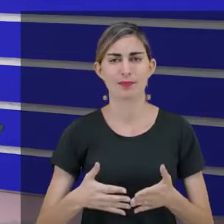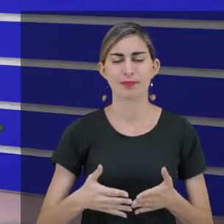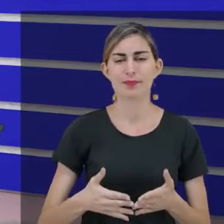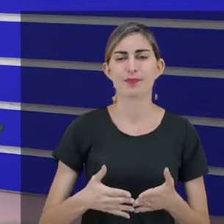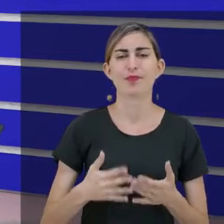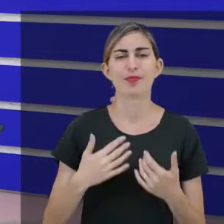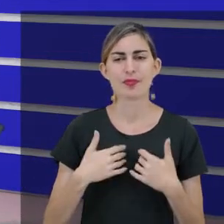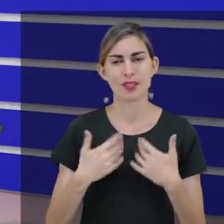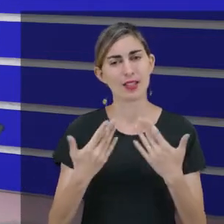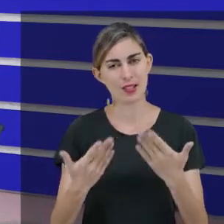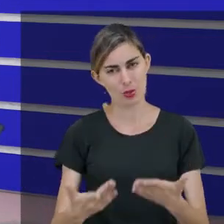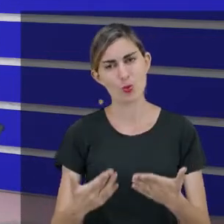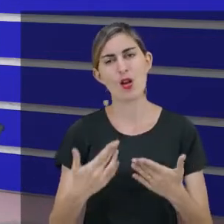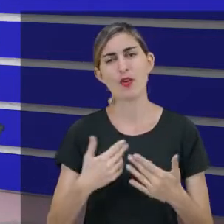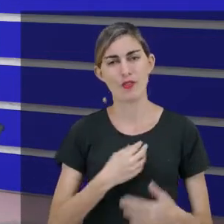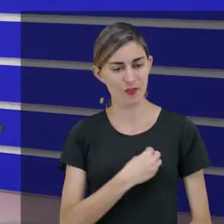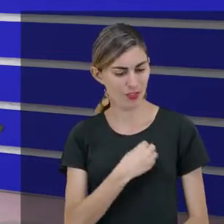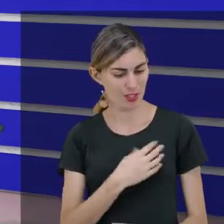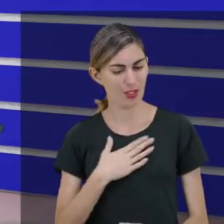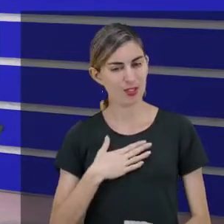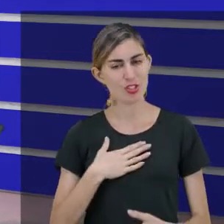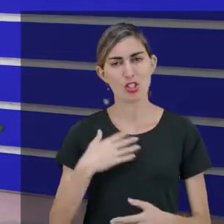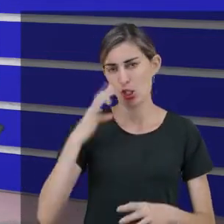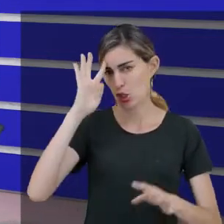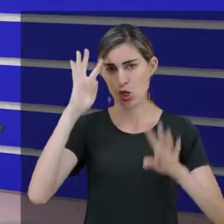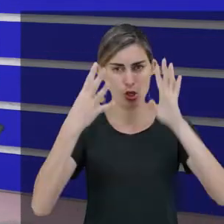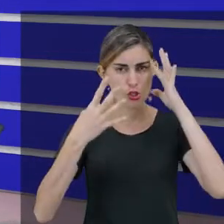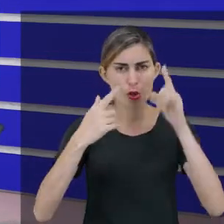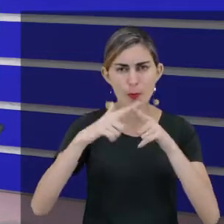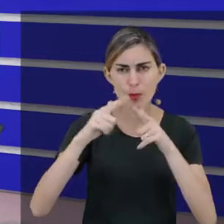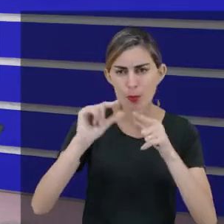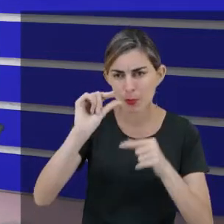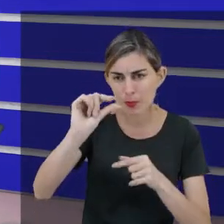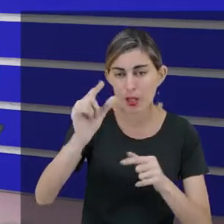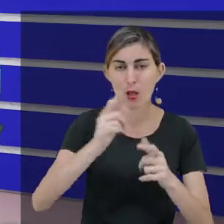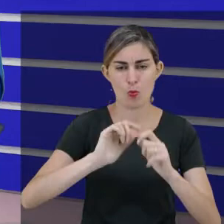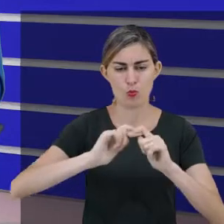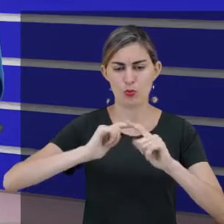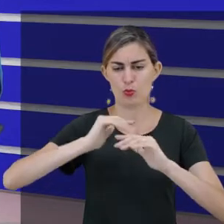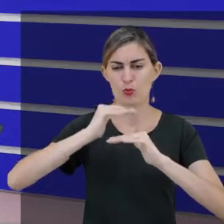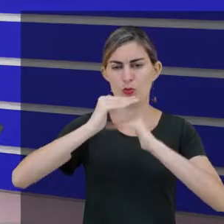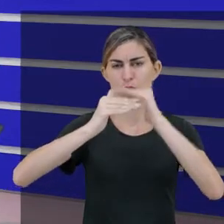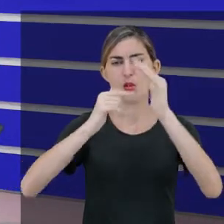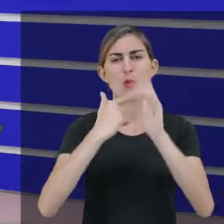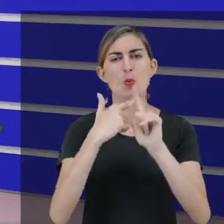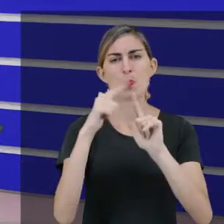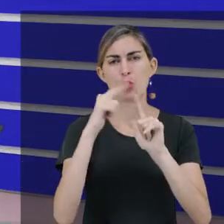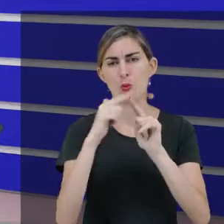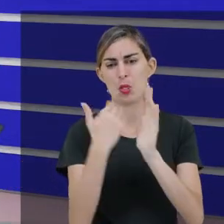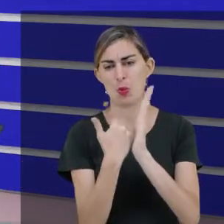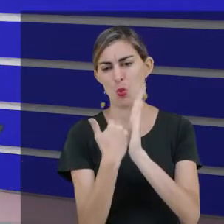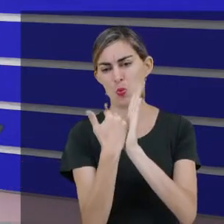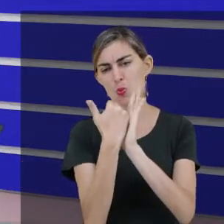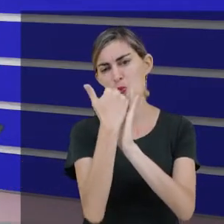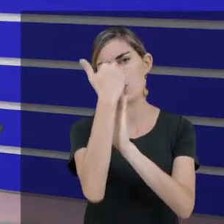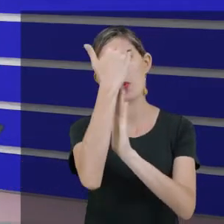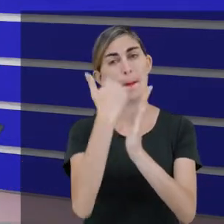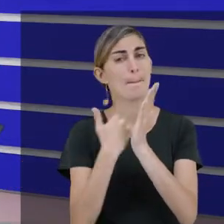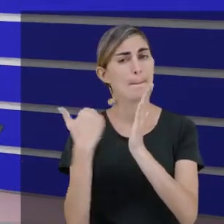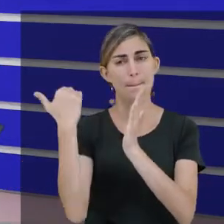Sim. Assim como nas nossas vidas. Quando a gente não resolve um problema pequenininho, esse problema vai ficar bem maior lá na frente. Isso é